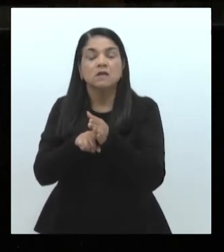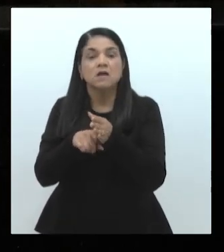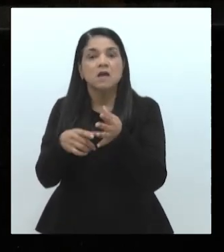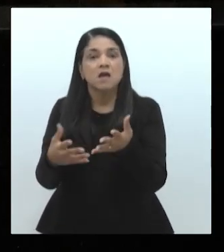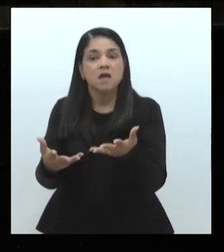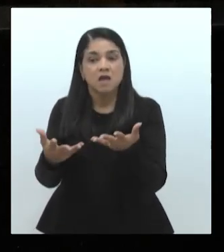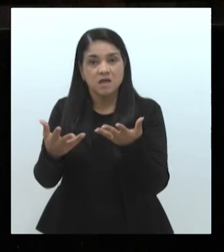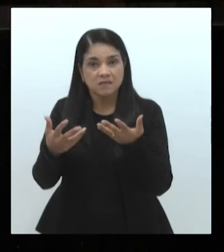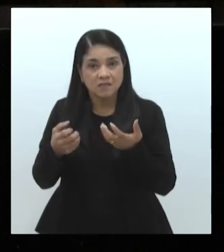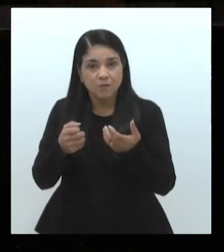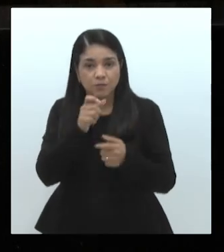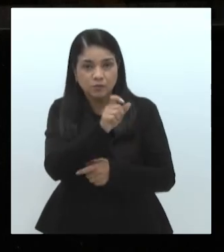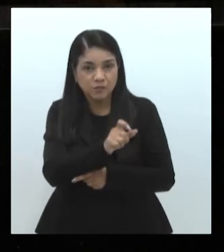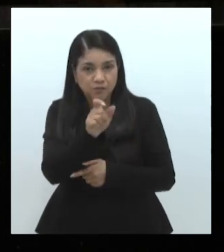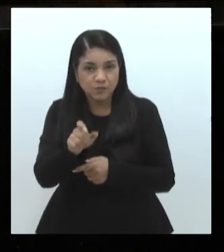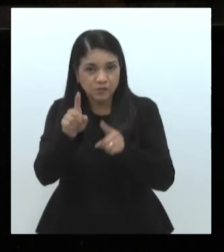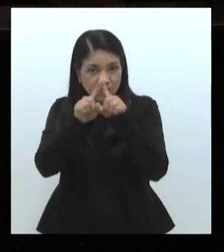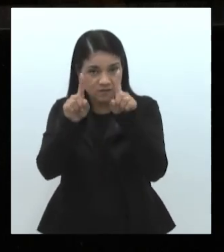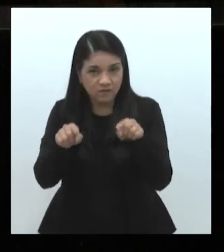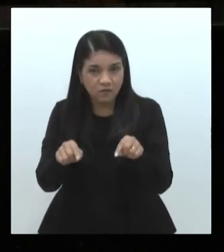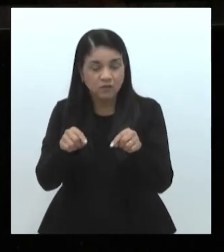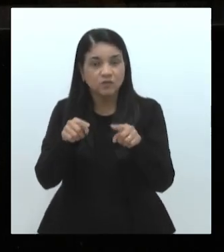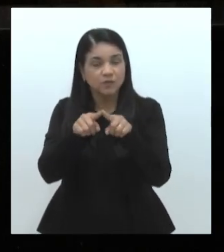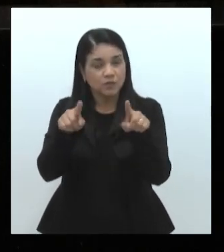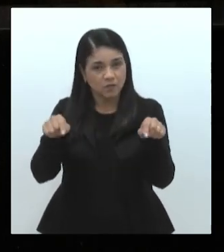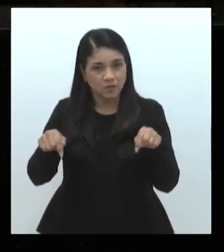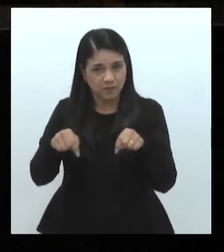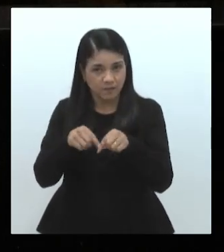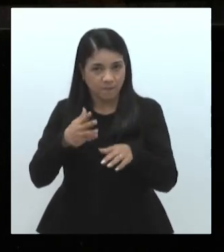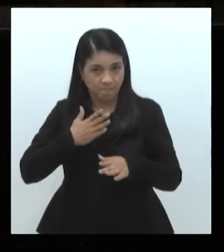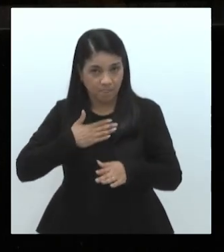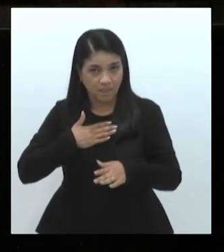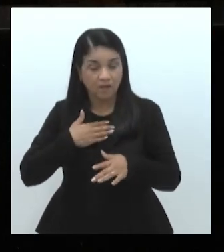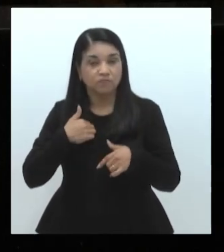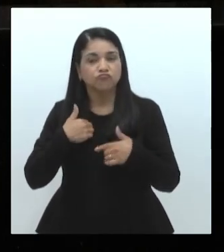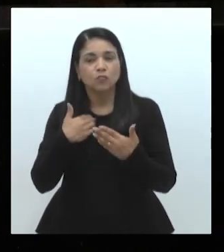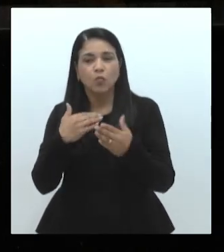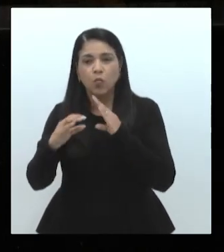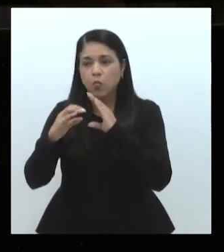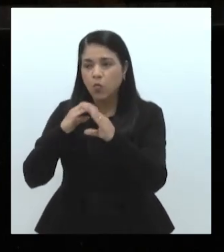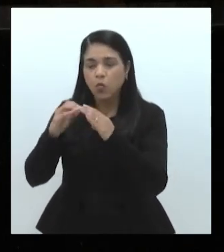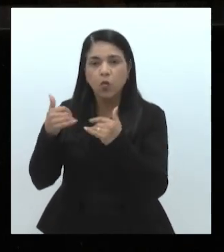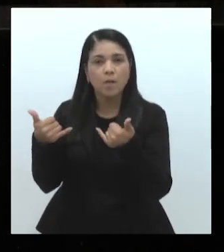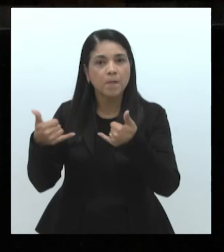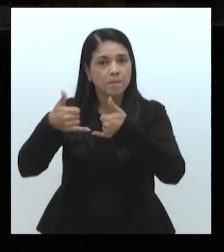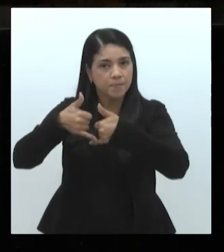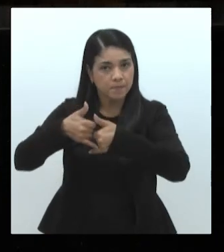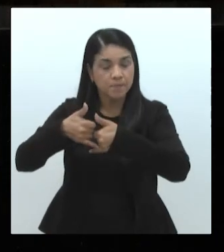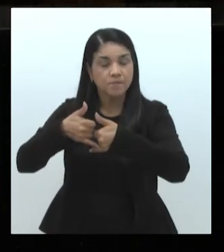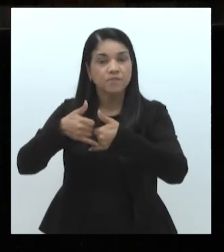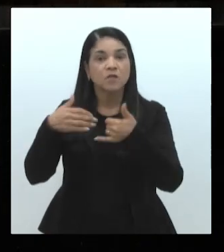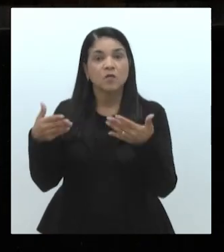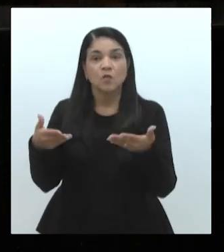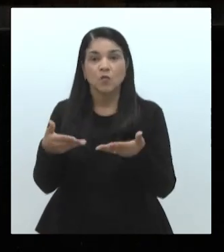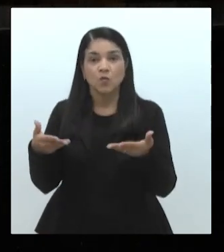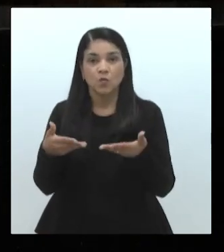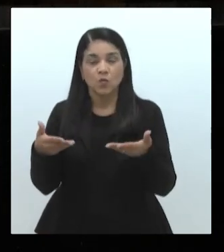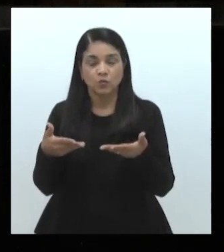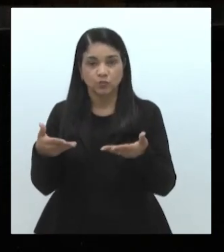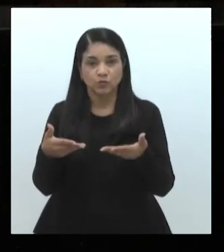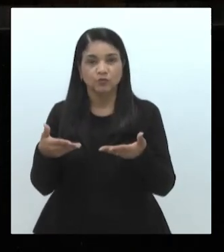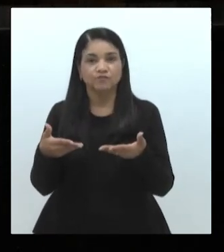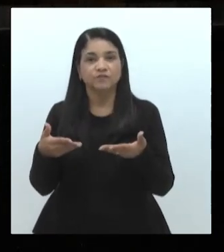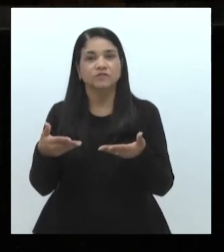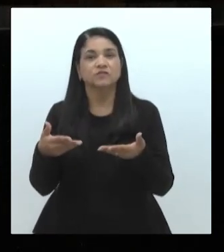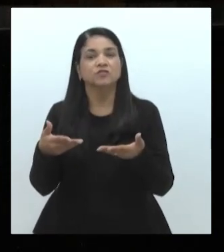sempre esses servidores no gabinete, e estou sempre me comunicando com eles. Hoje, por exemplo, trago aqui, que isso